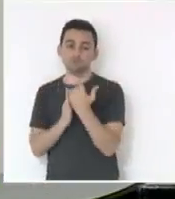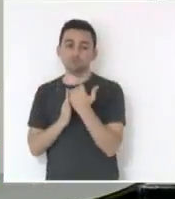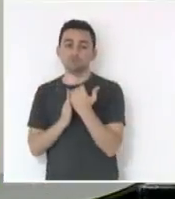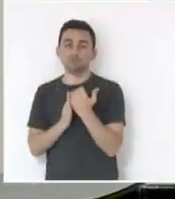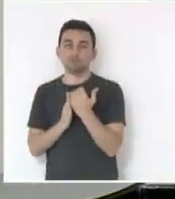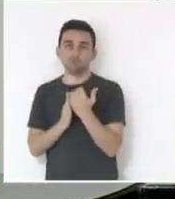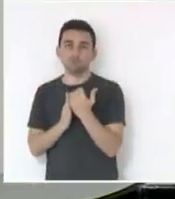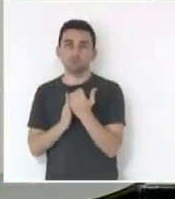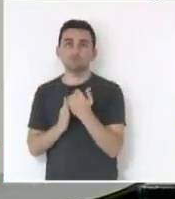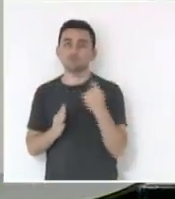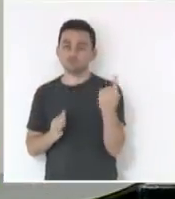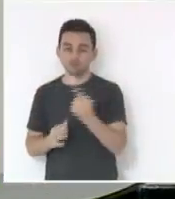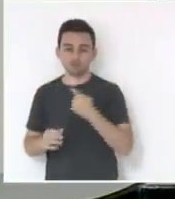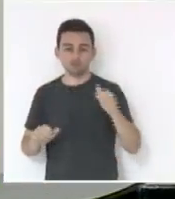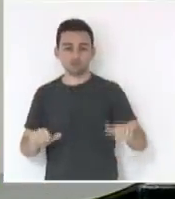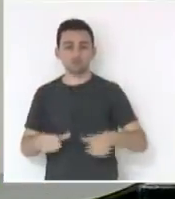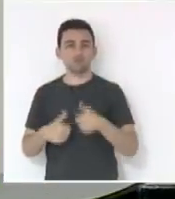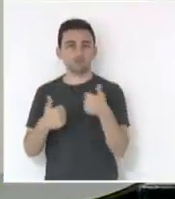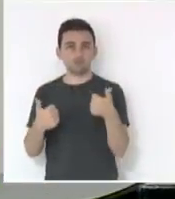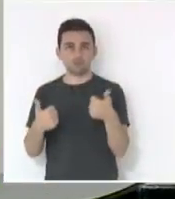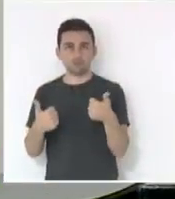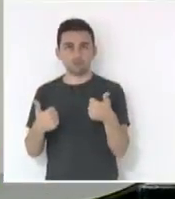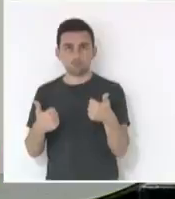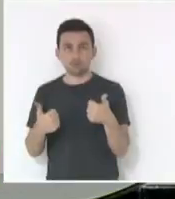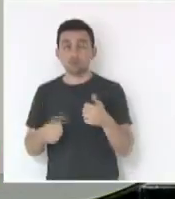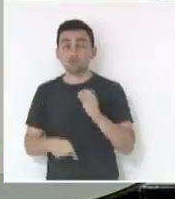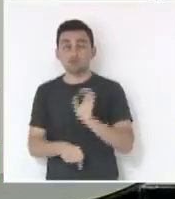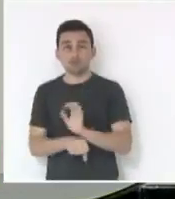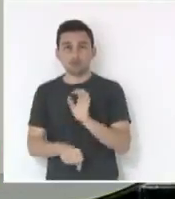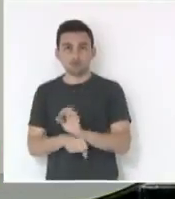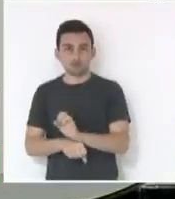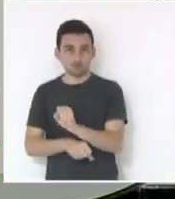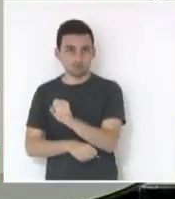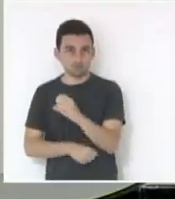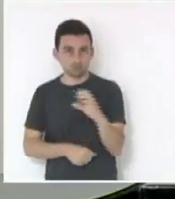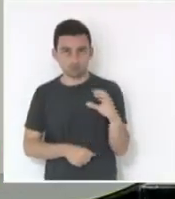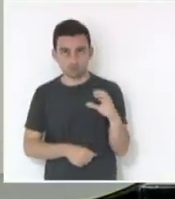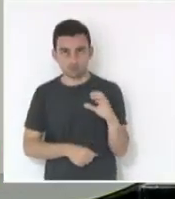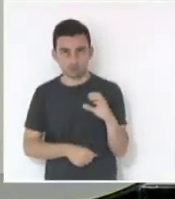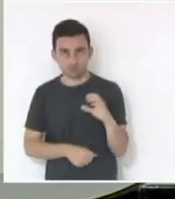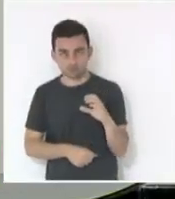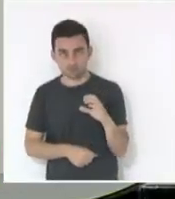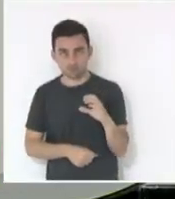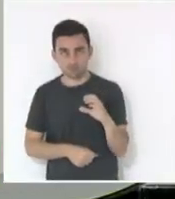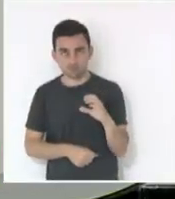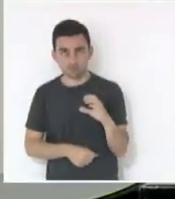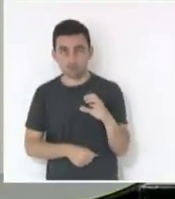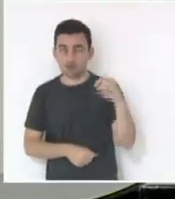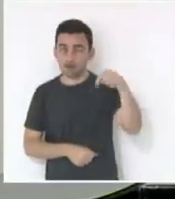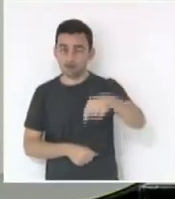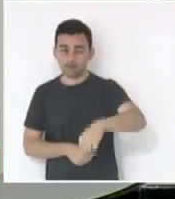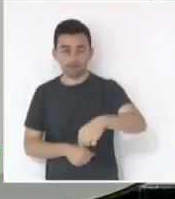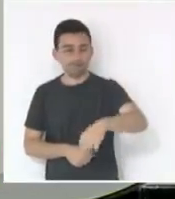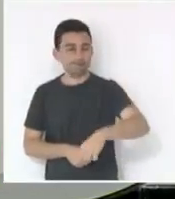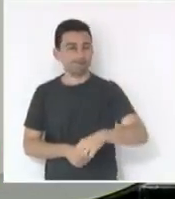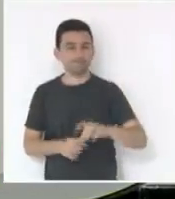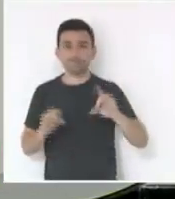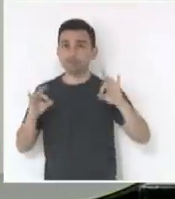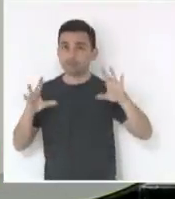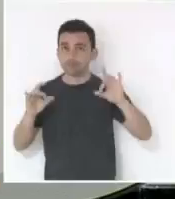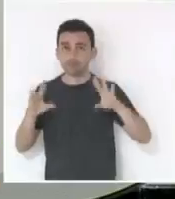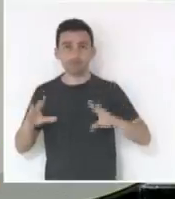de fato, melhorar. Nós falamos que o Estado de Santa Catarina é um Estado de ponta, é um Estado de